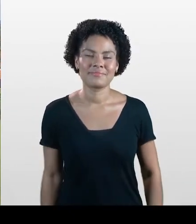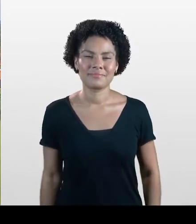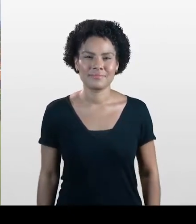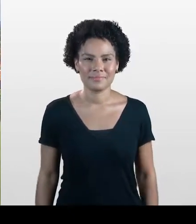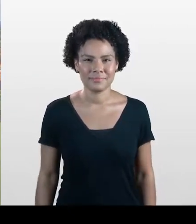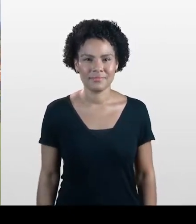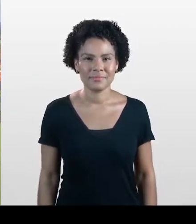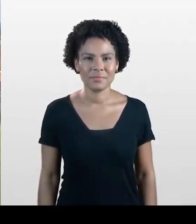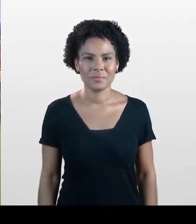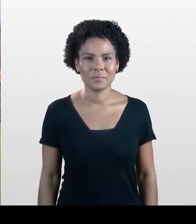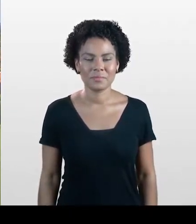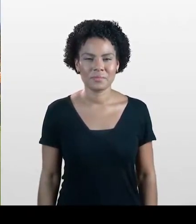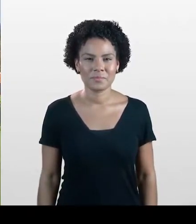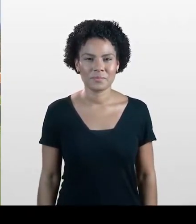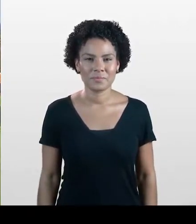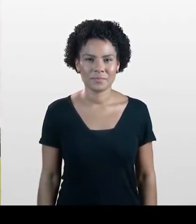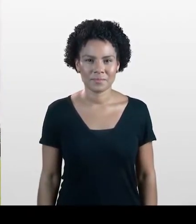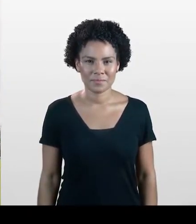Missões.